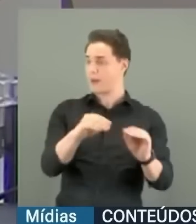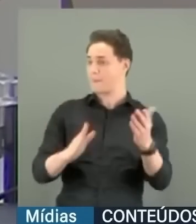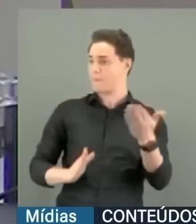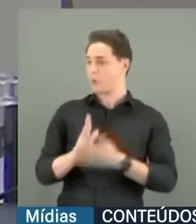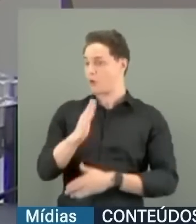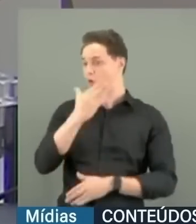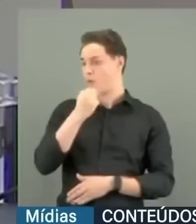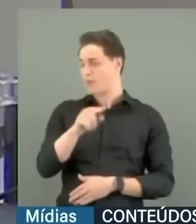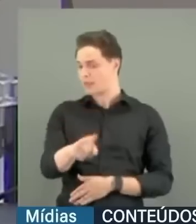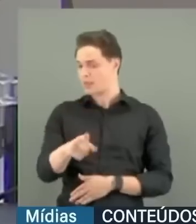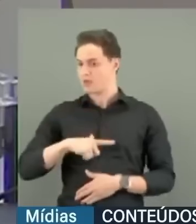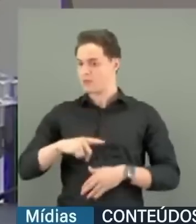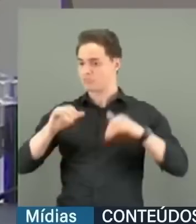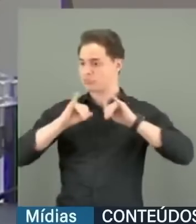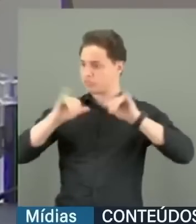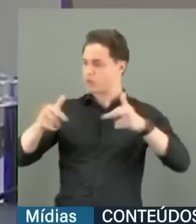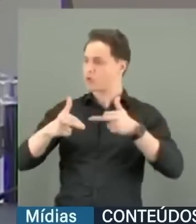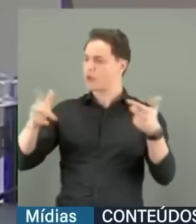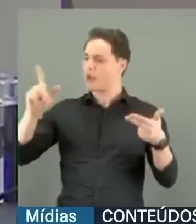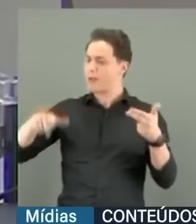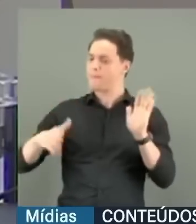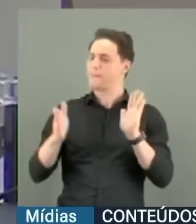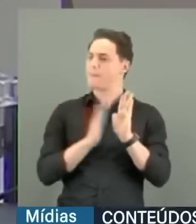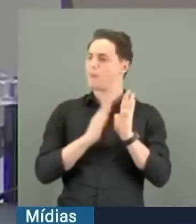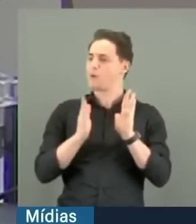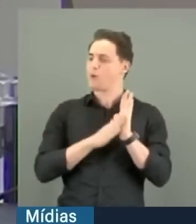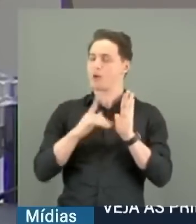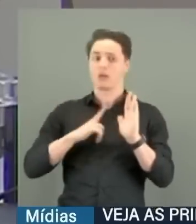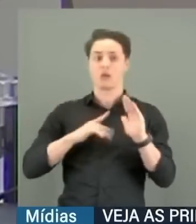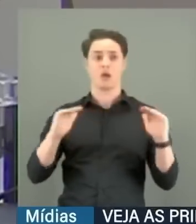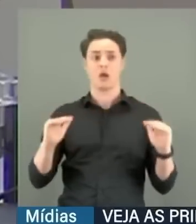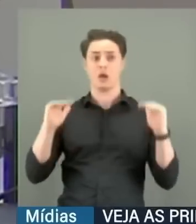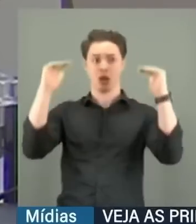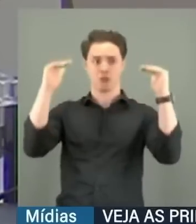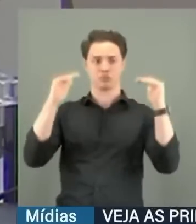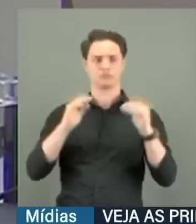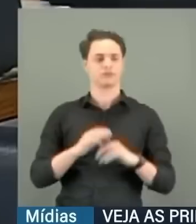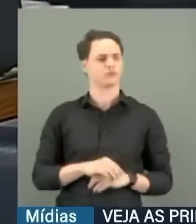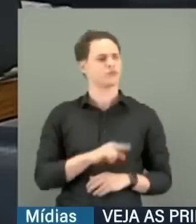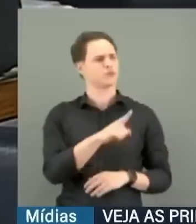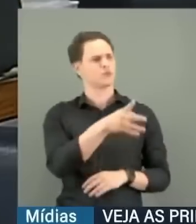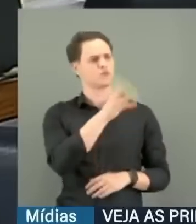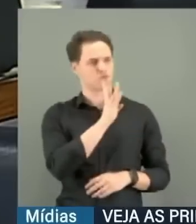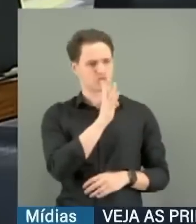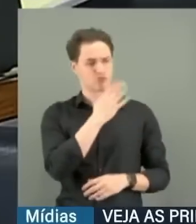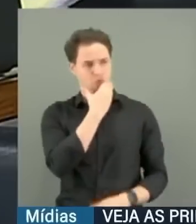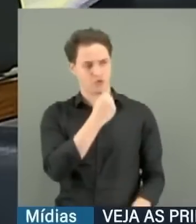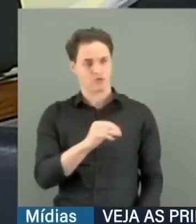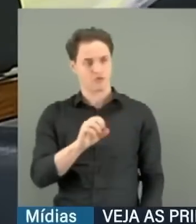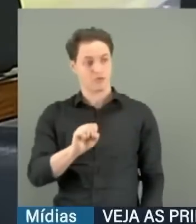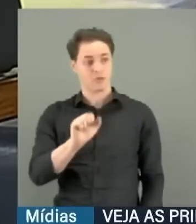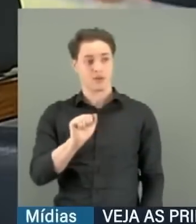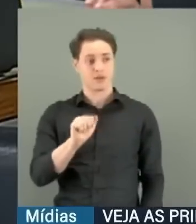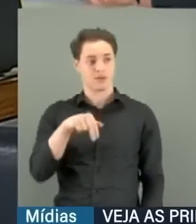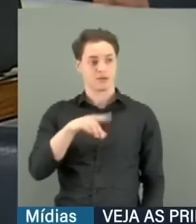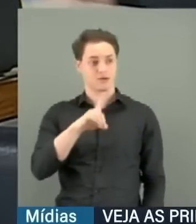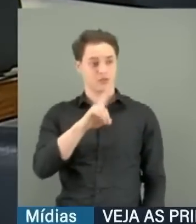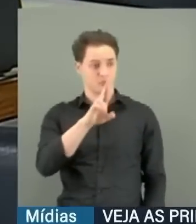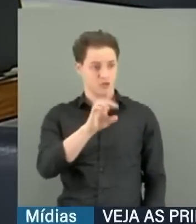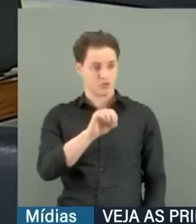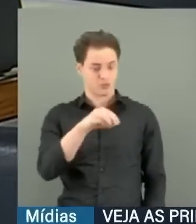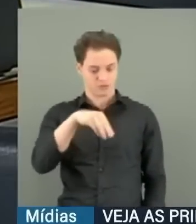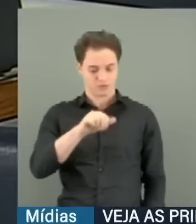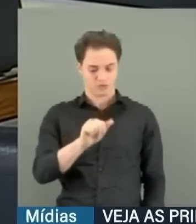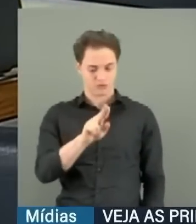presidente essas promoções que são propostas pelo alto comando de cada... O senhor conhecia o senhor Sandro... Conheceu o senhor Sandro